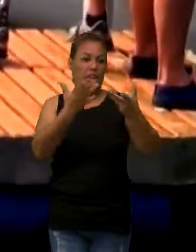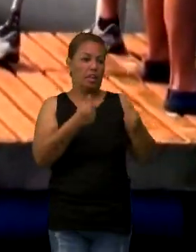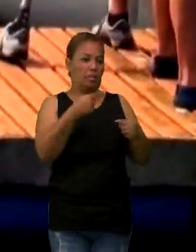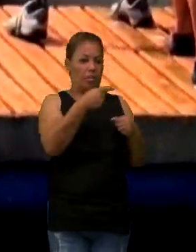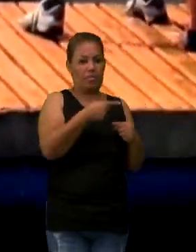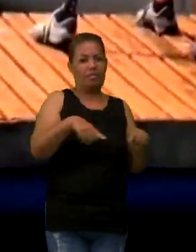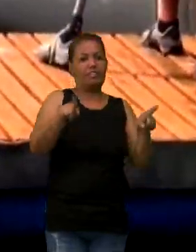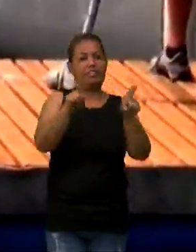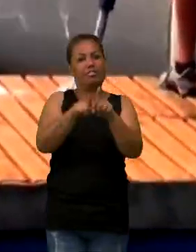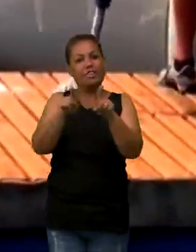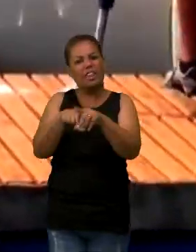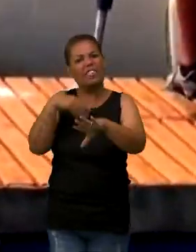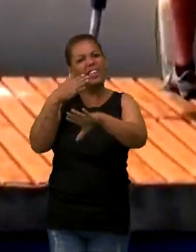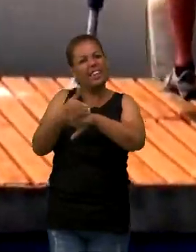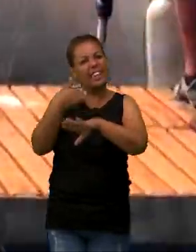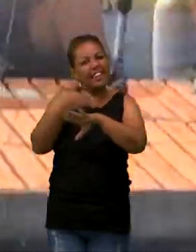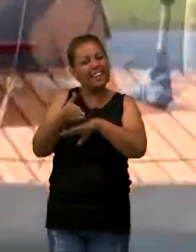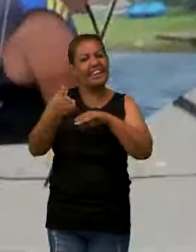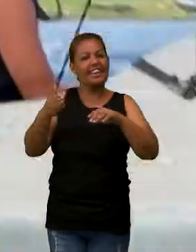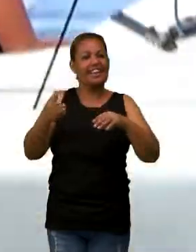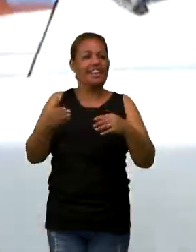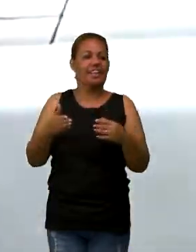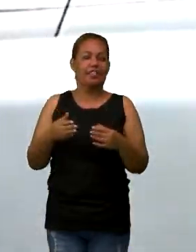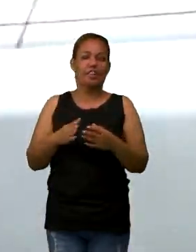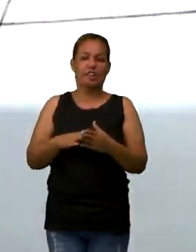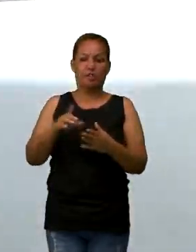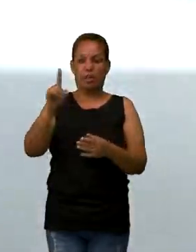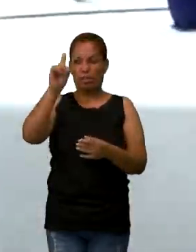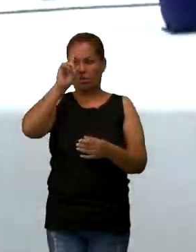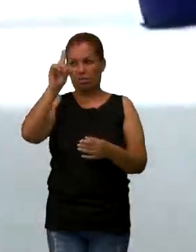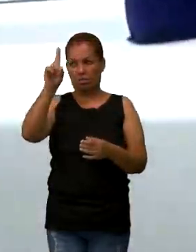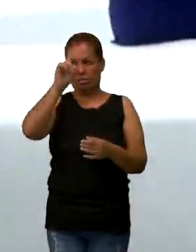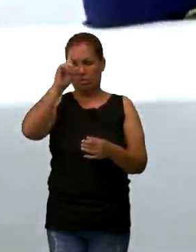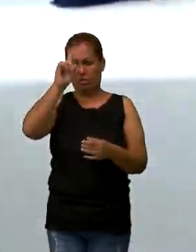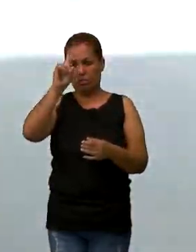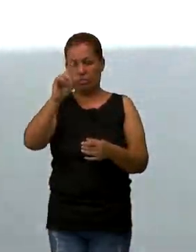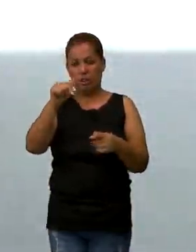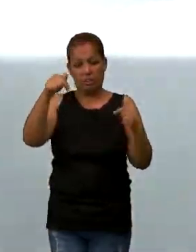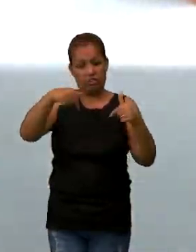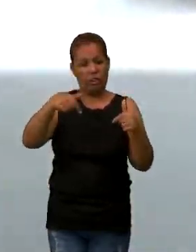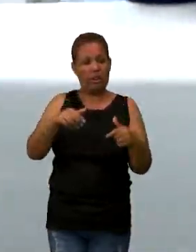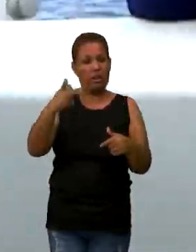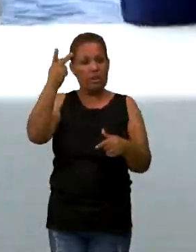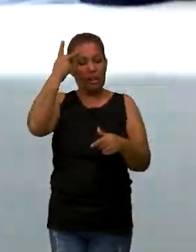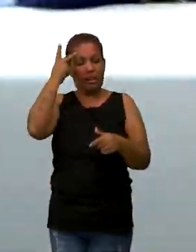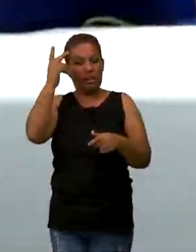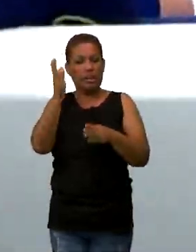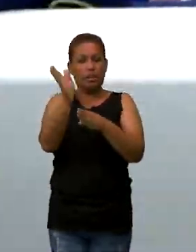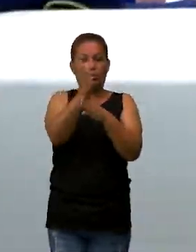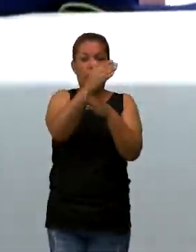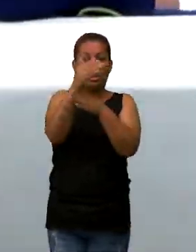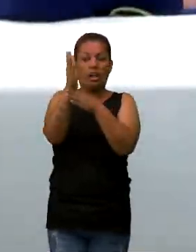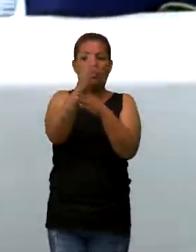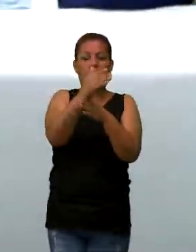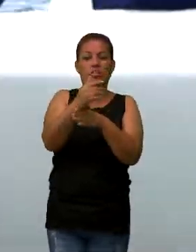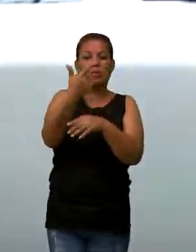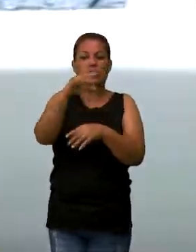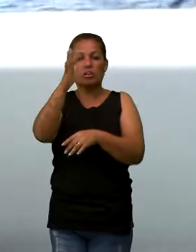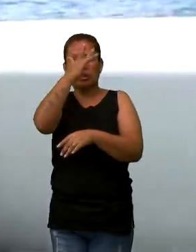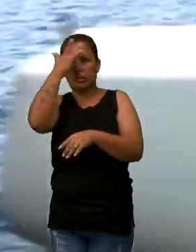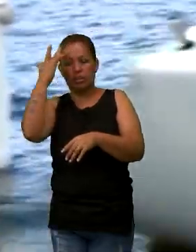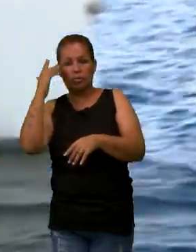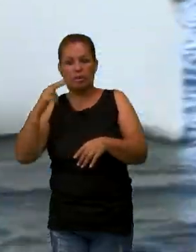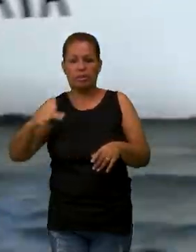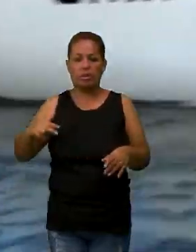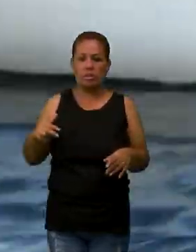a coisa no dia a dia está aqui na guarapiranga gente elege quanto às outras pessoas que que